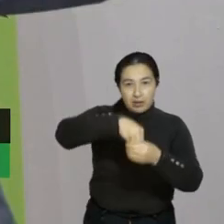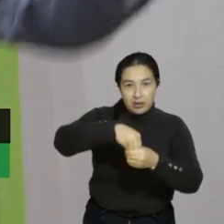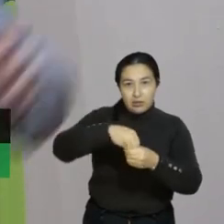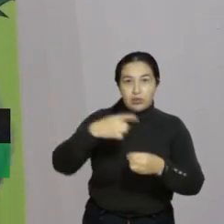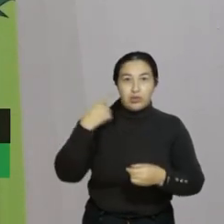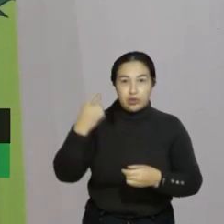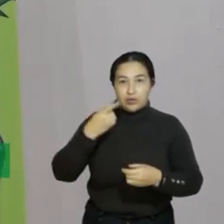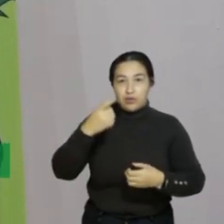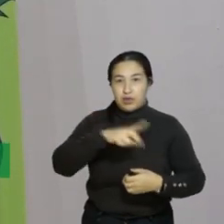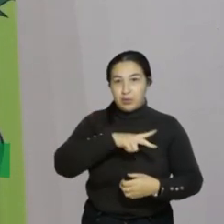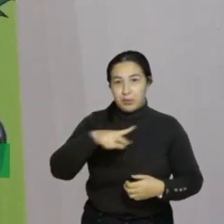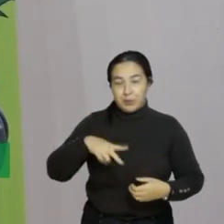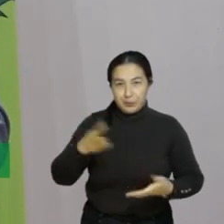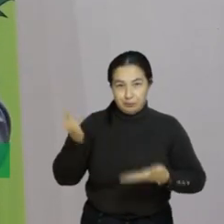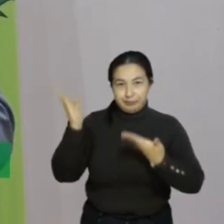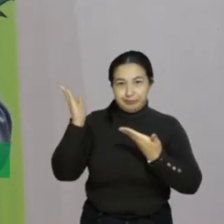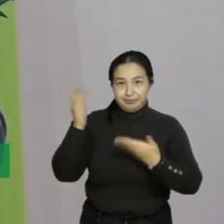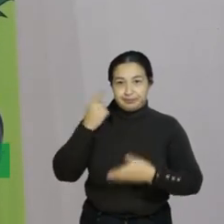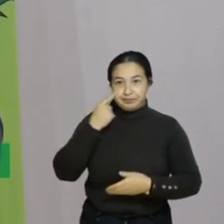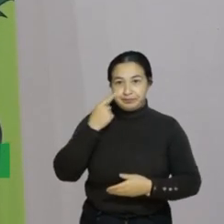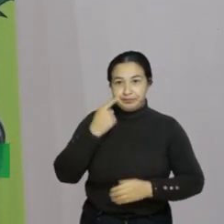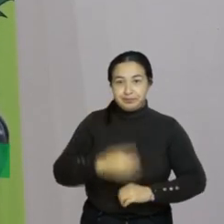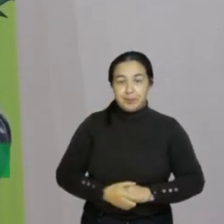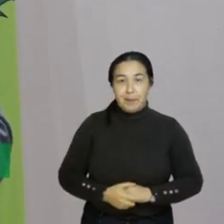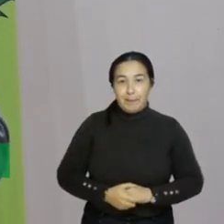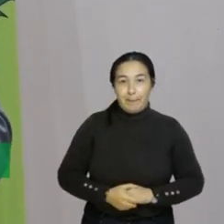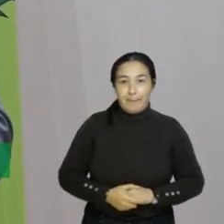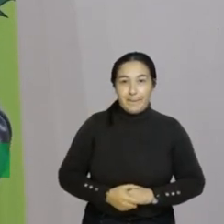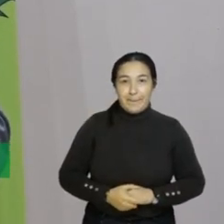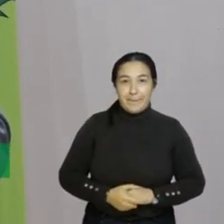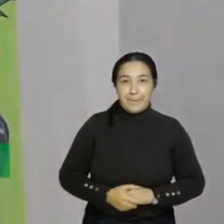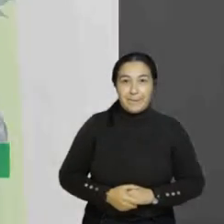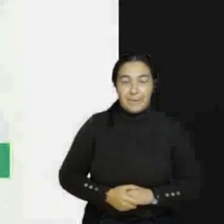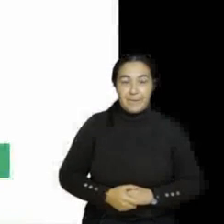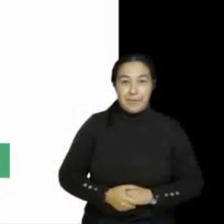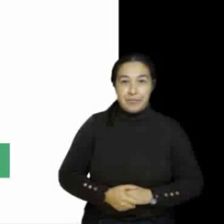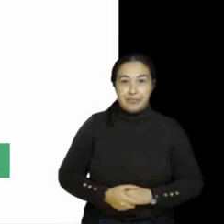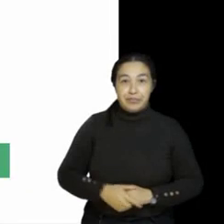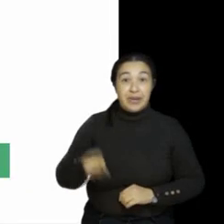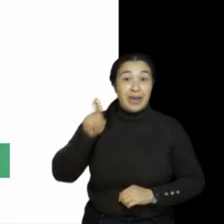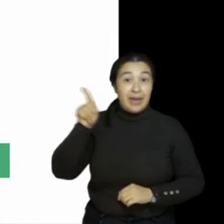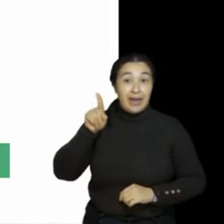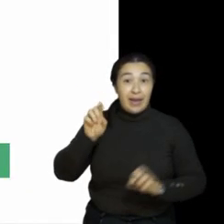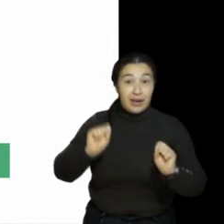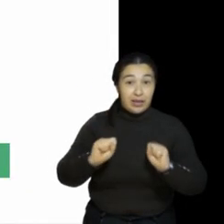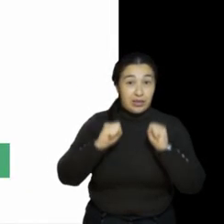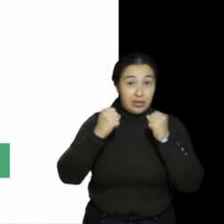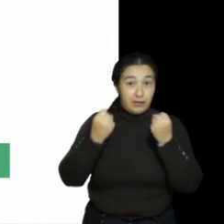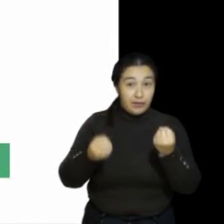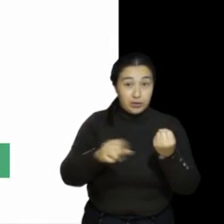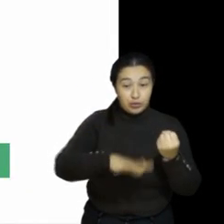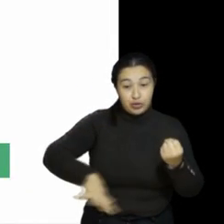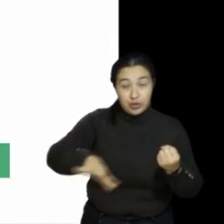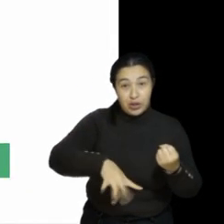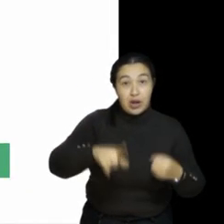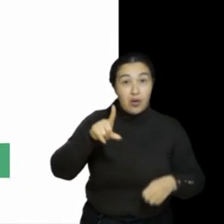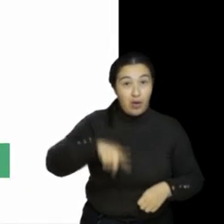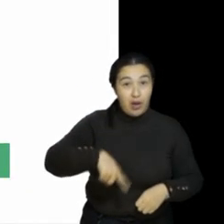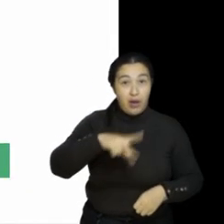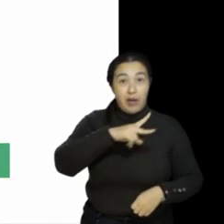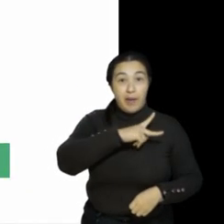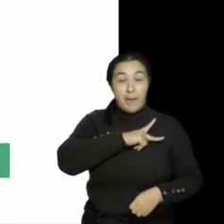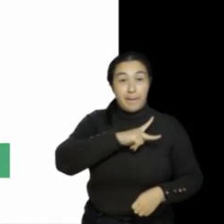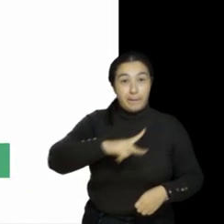Pública. Primeira imagem. Aí nós temos o defensor-geral, né? Que é o presidente. Ali